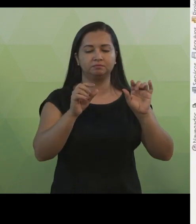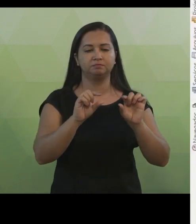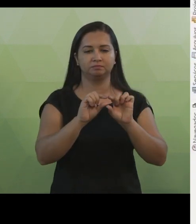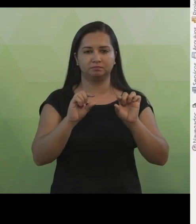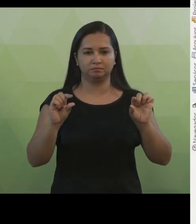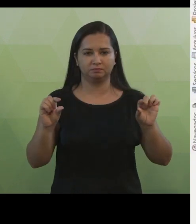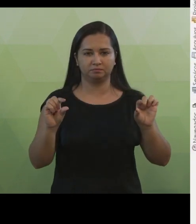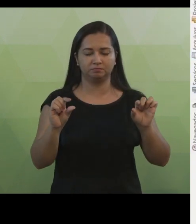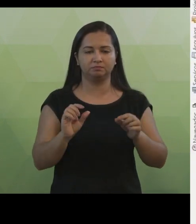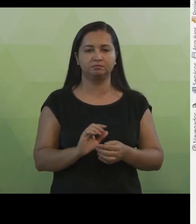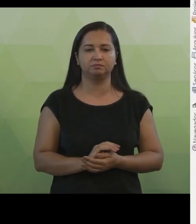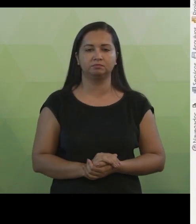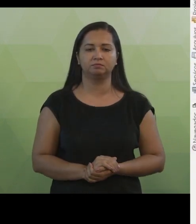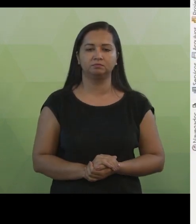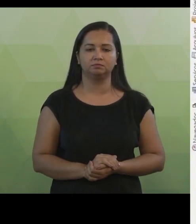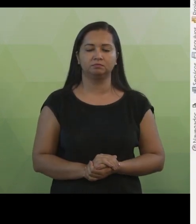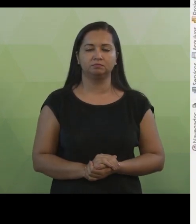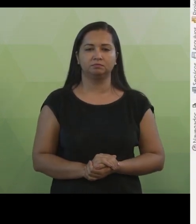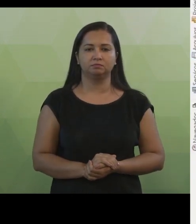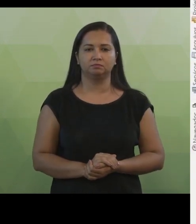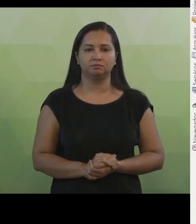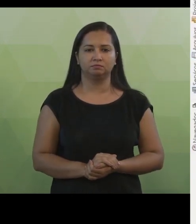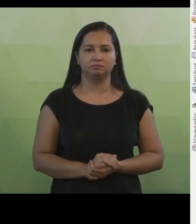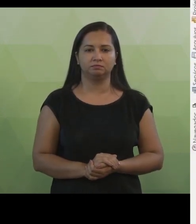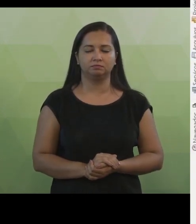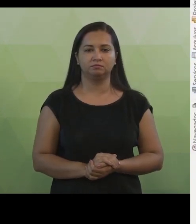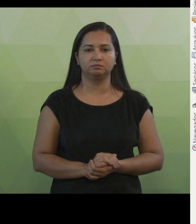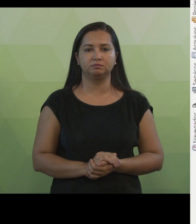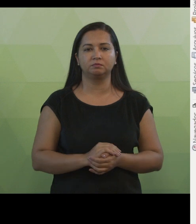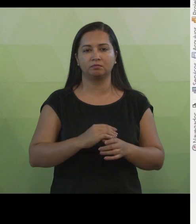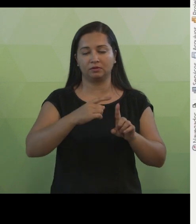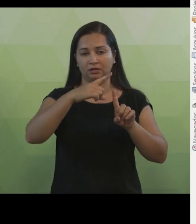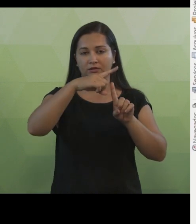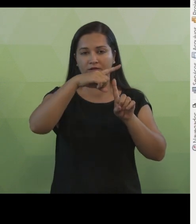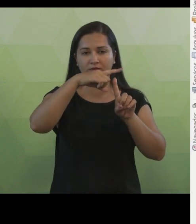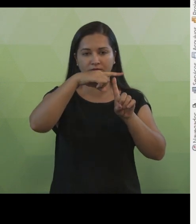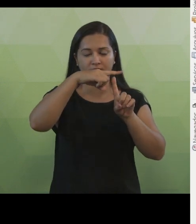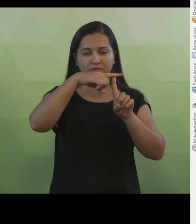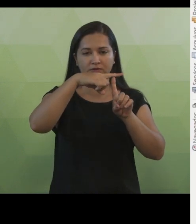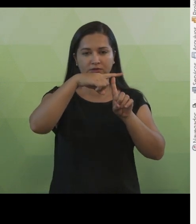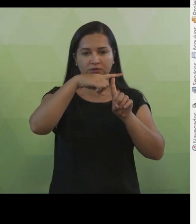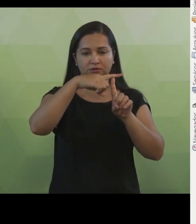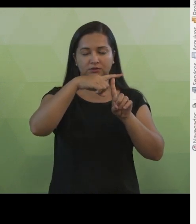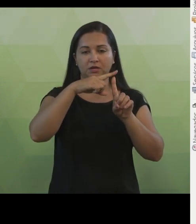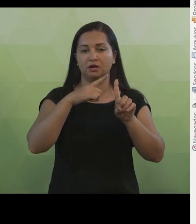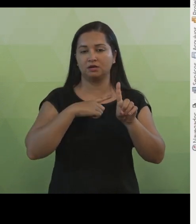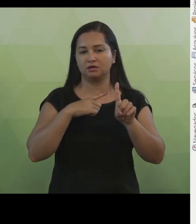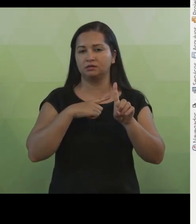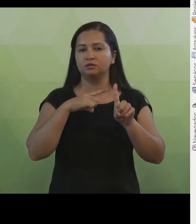Vamos verificar aqui um breve código em relação à matriz, ou melhor, ao array.